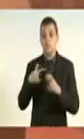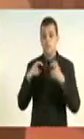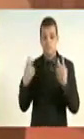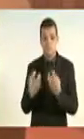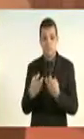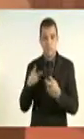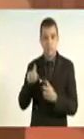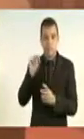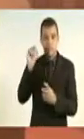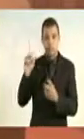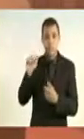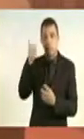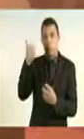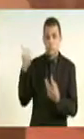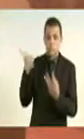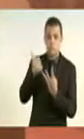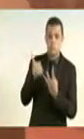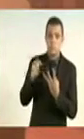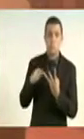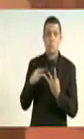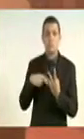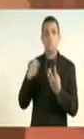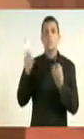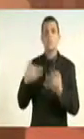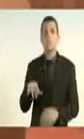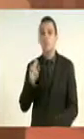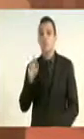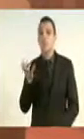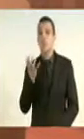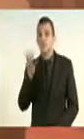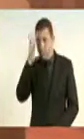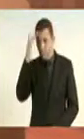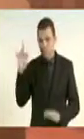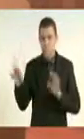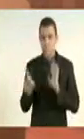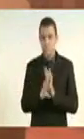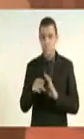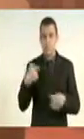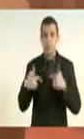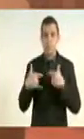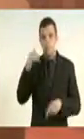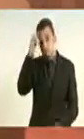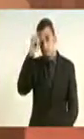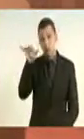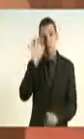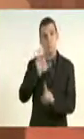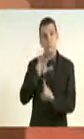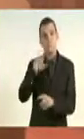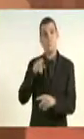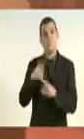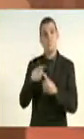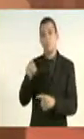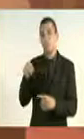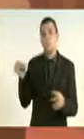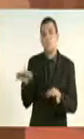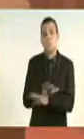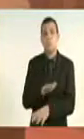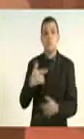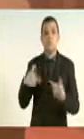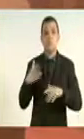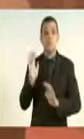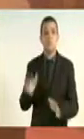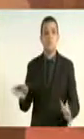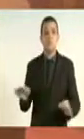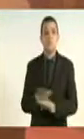legislador é fazer com que tenha os servidores efetivos para evitar pressão, porque eles têm os seus cargos. Se o governo pode exercer pressão sobre